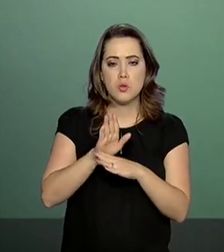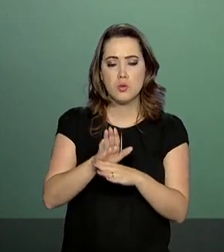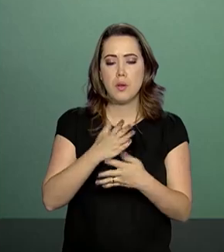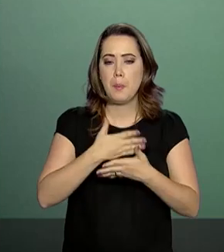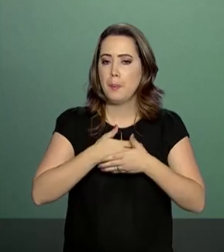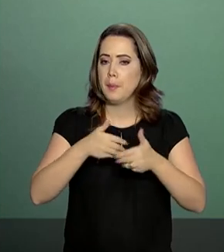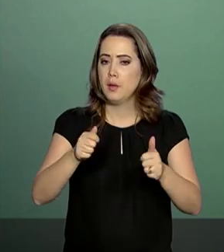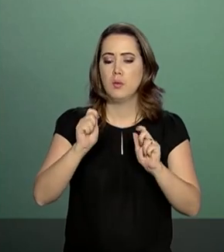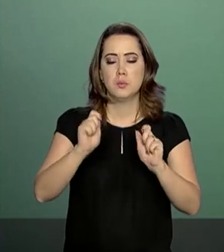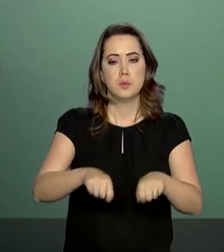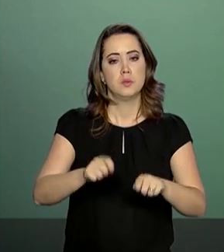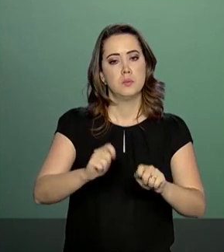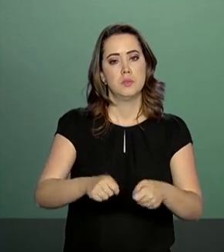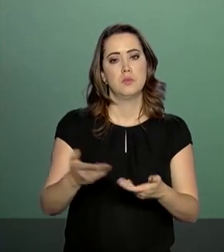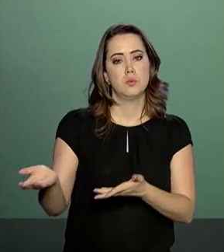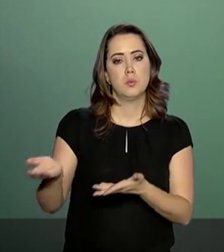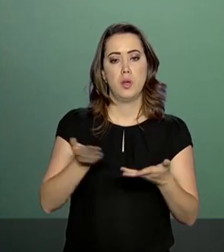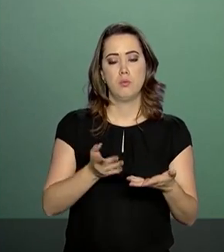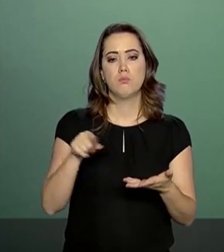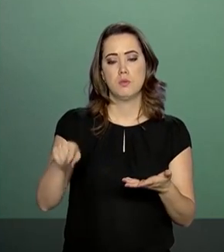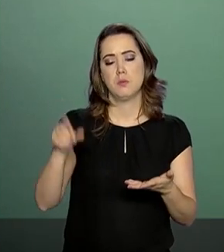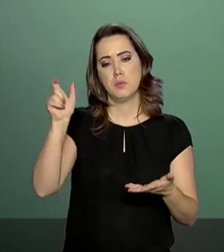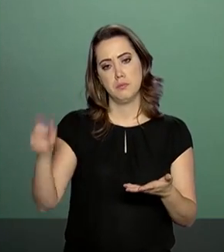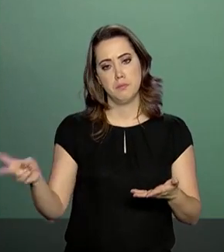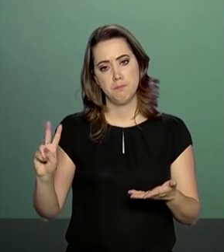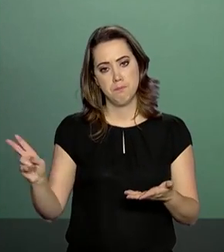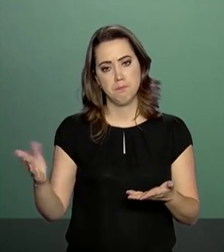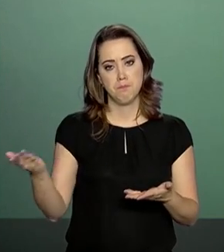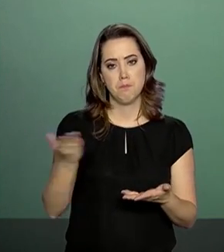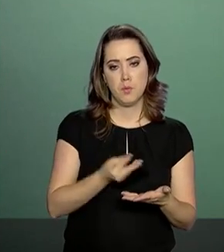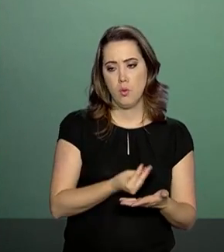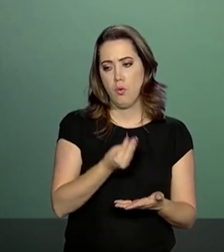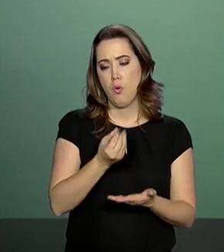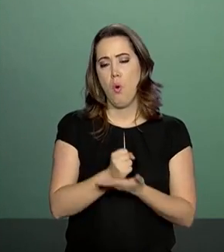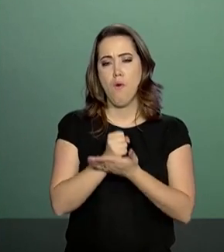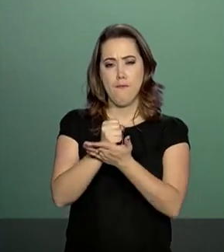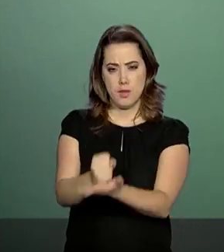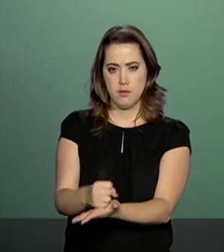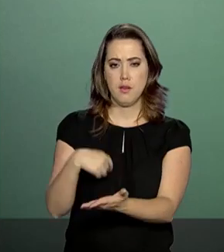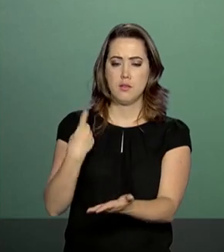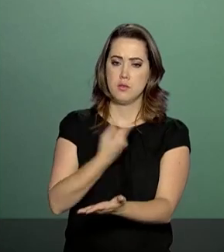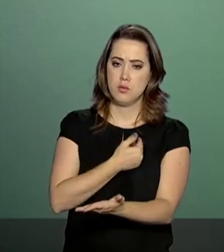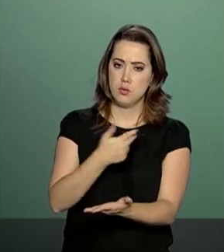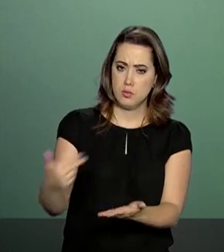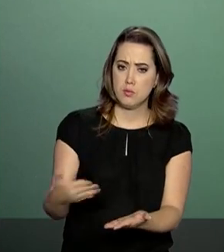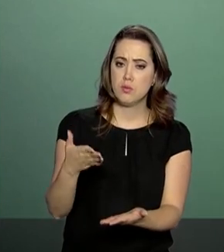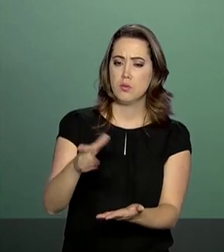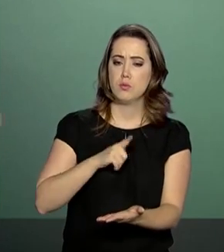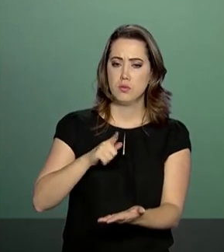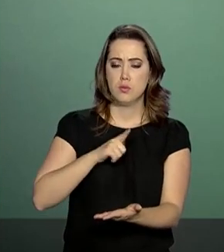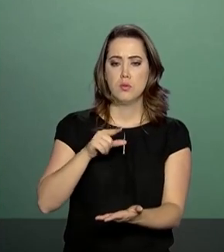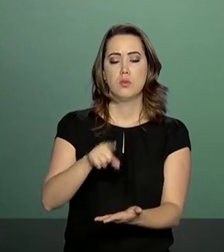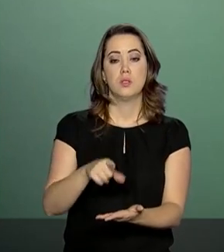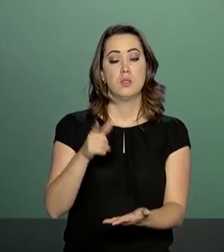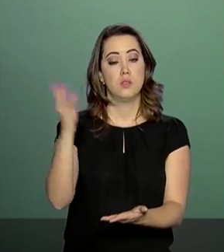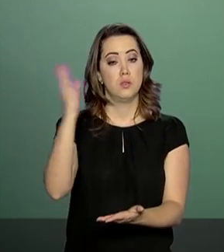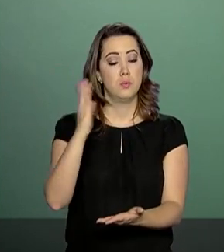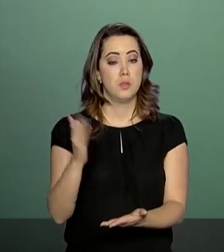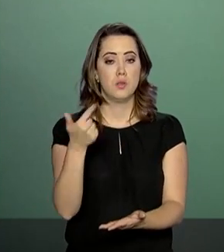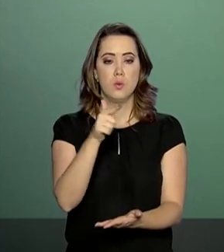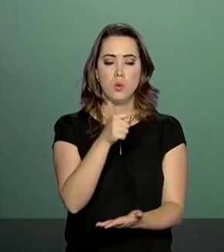melhor forma possível para acolher esses venezuelanos provê-los com os nossos meios e com os meios que eventualmente